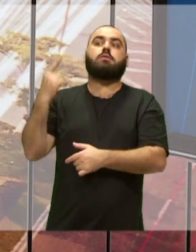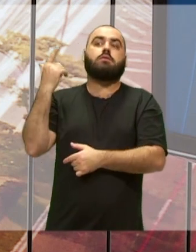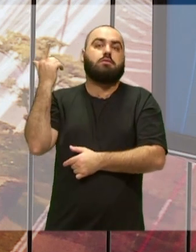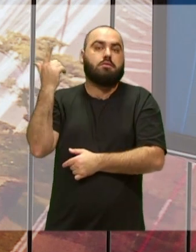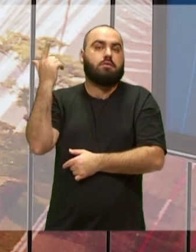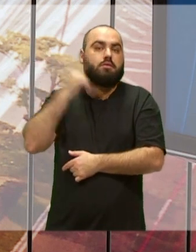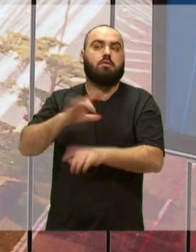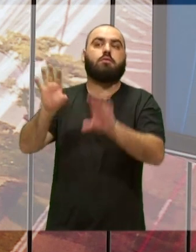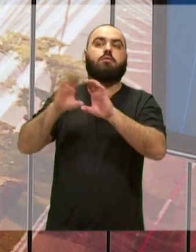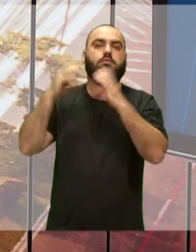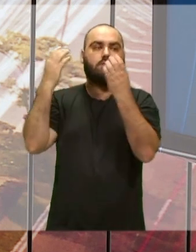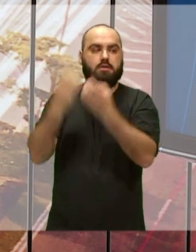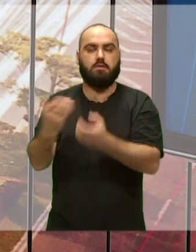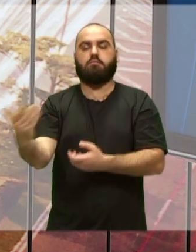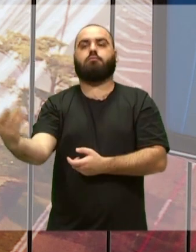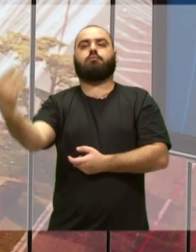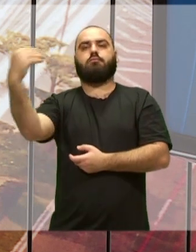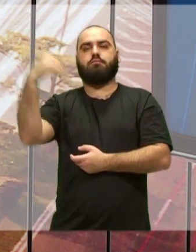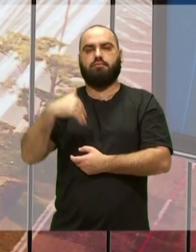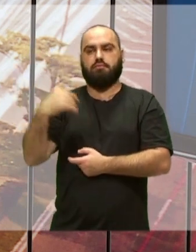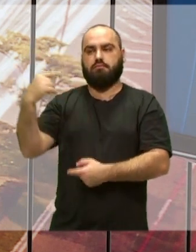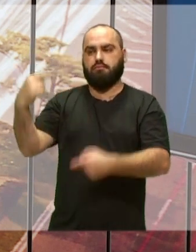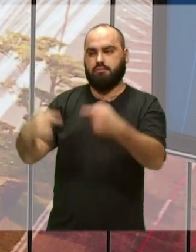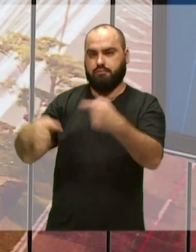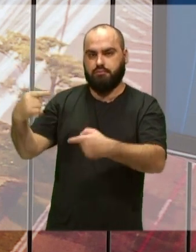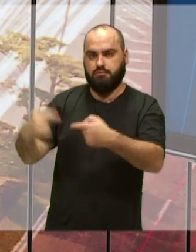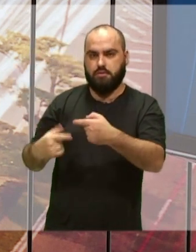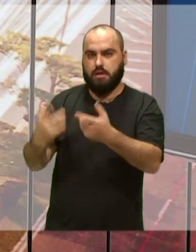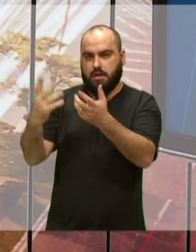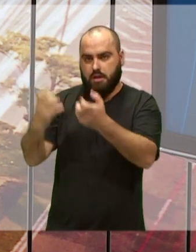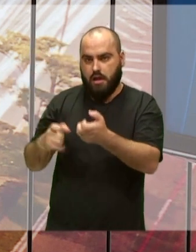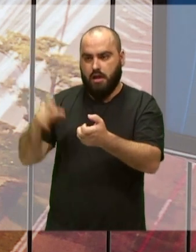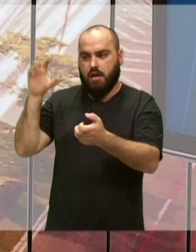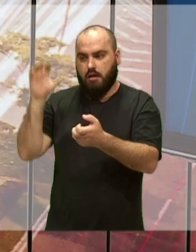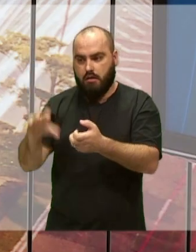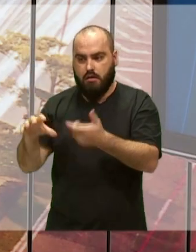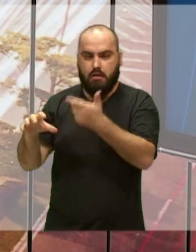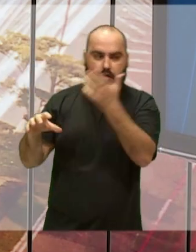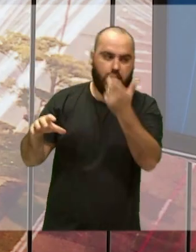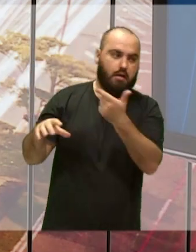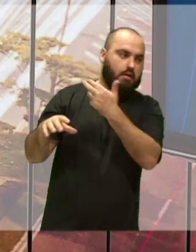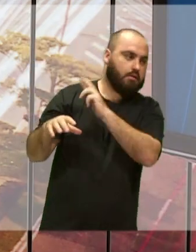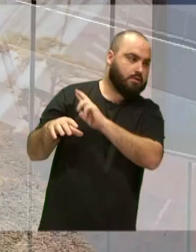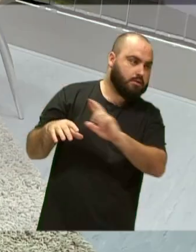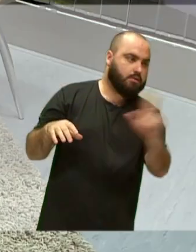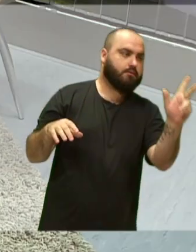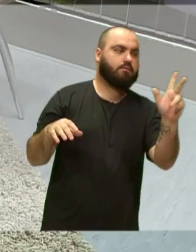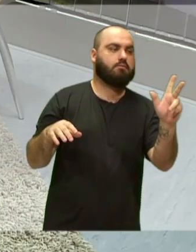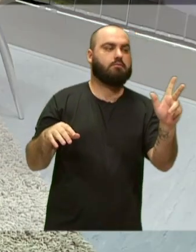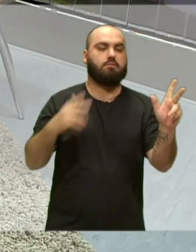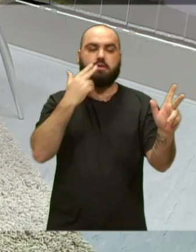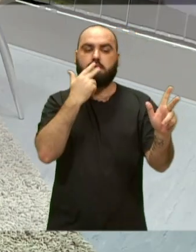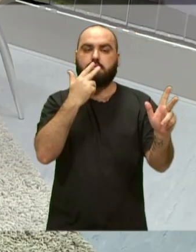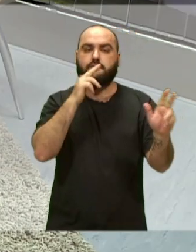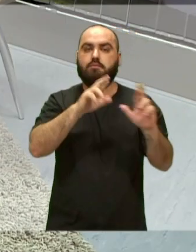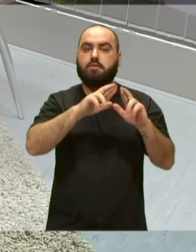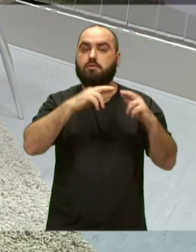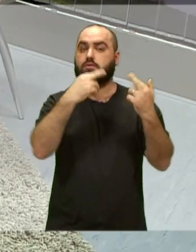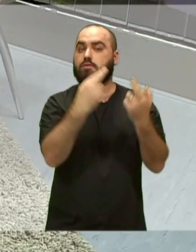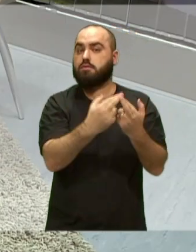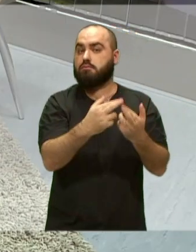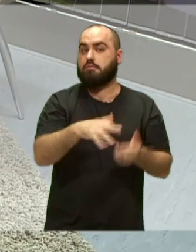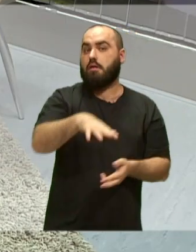das Comunidades uns querem de um jeito outros querem de outra forma a sua região o seu